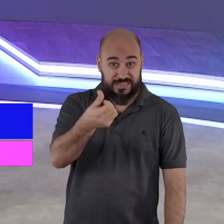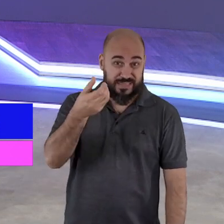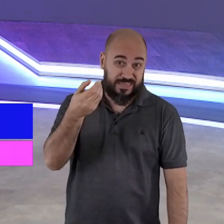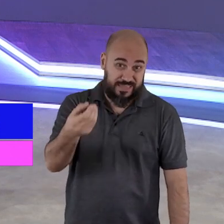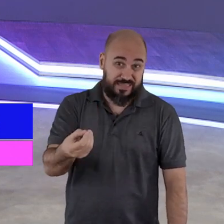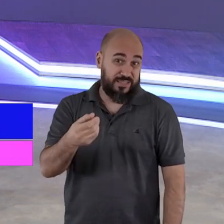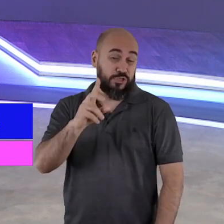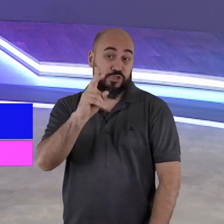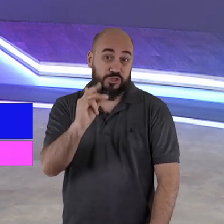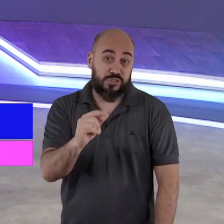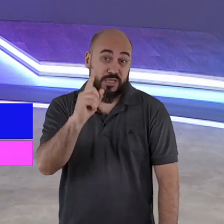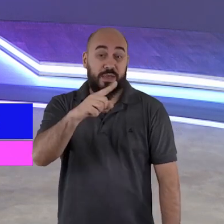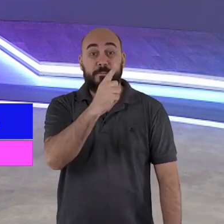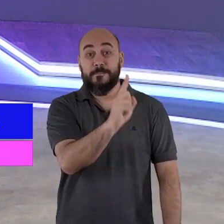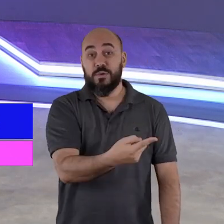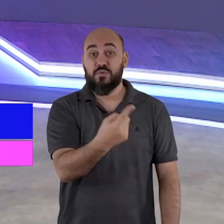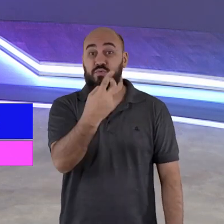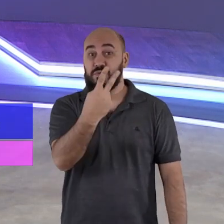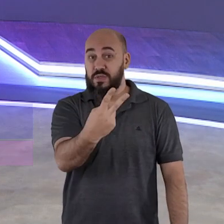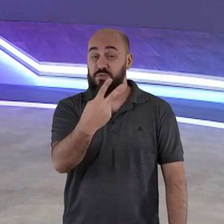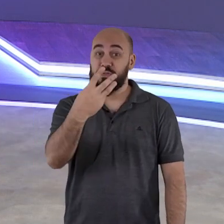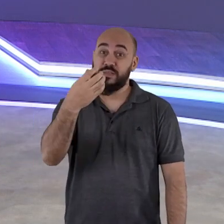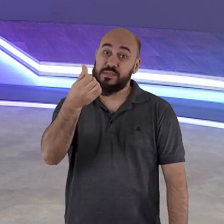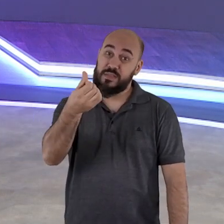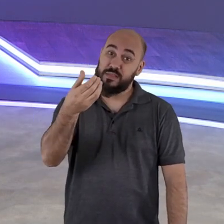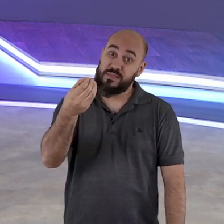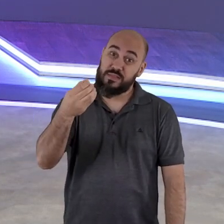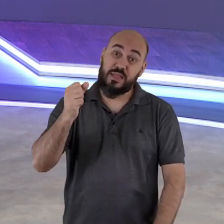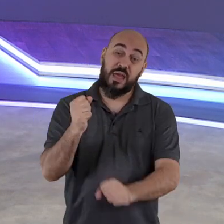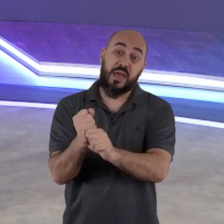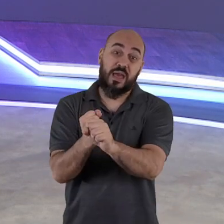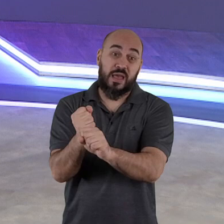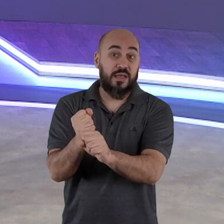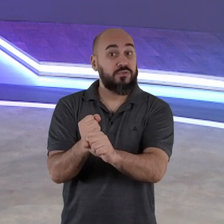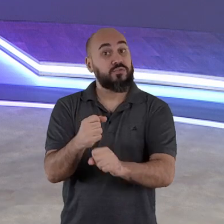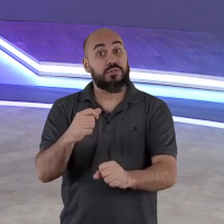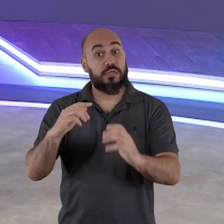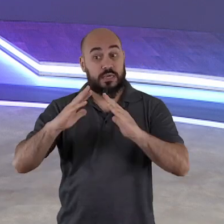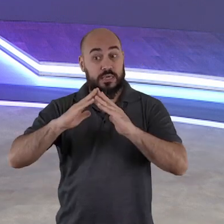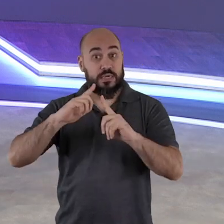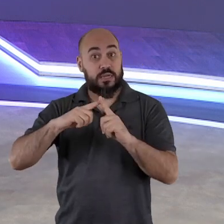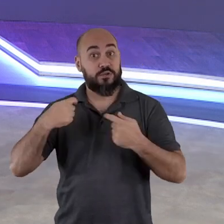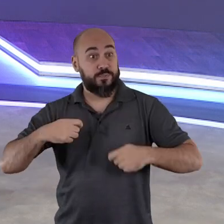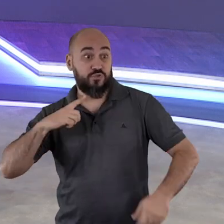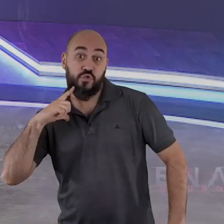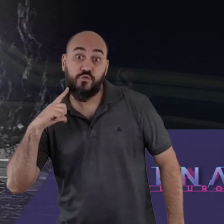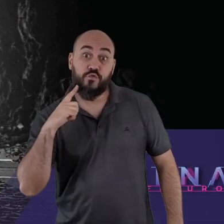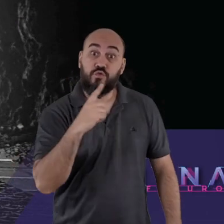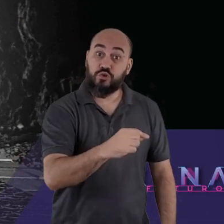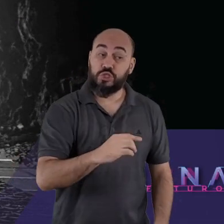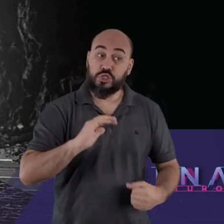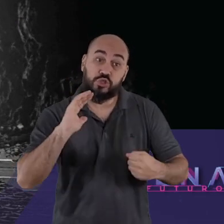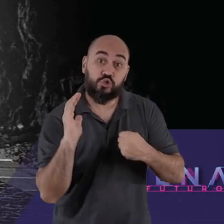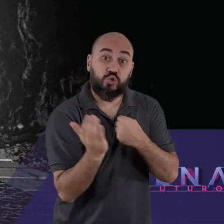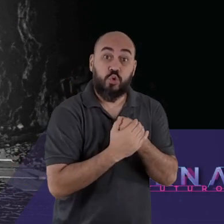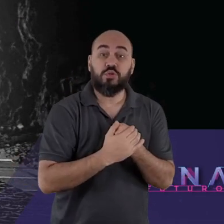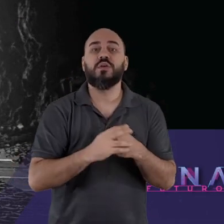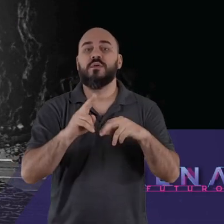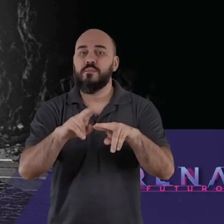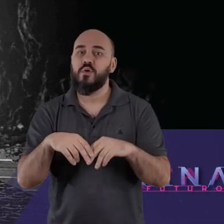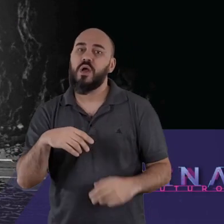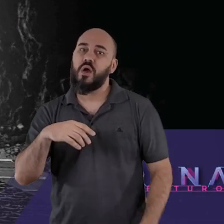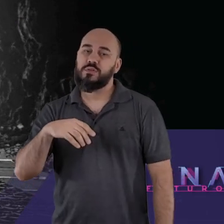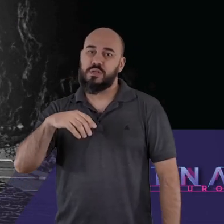que a igreja teve que se refugiar no deserto por causa da intensa perseguição. Mas a Bíblia diz